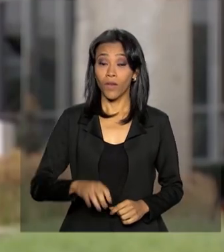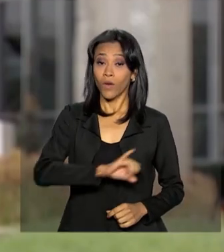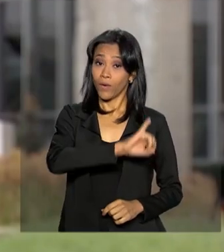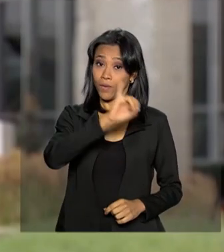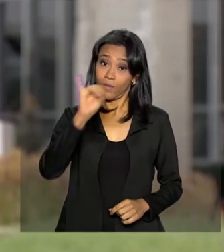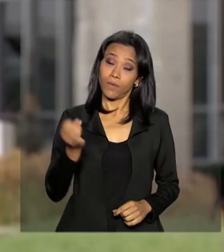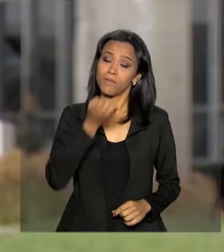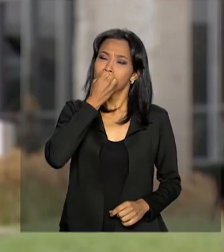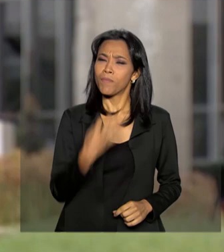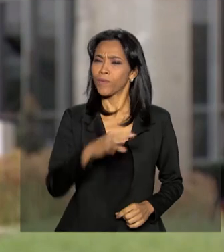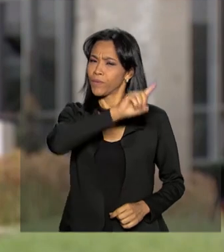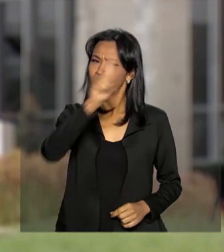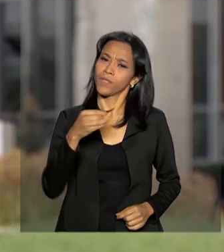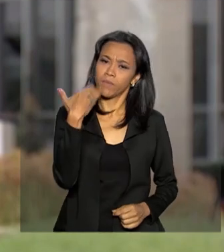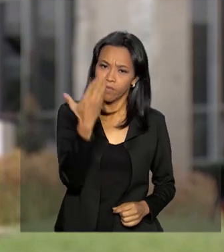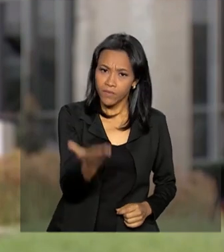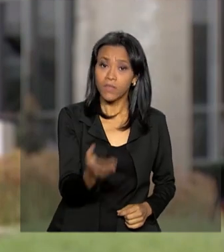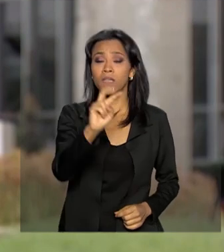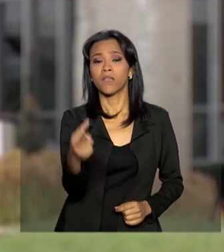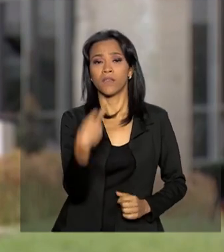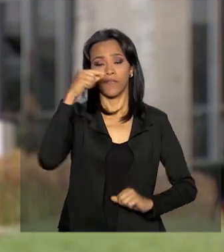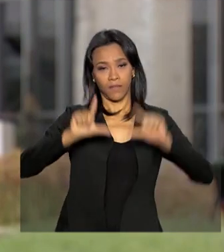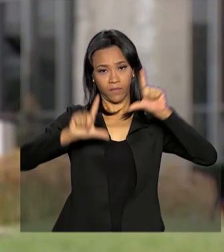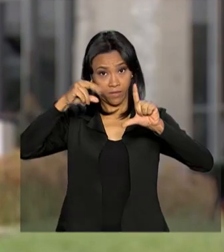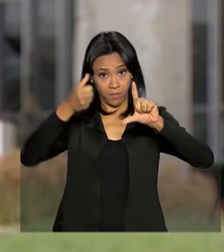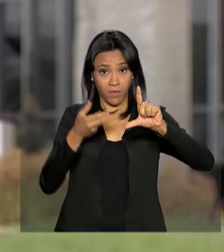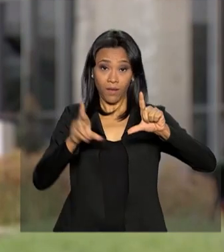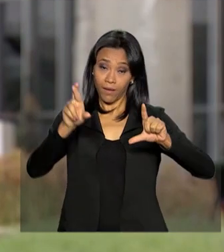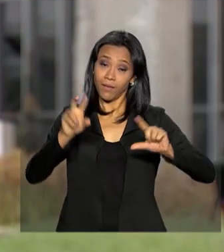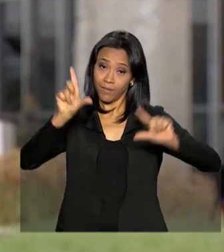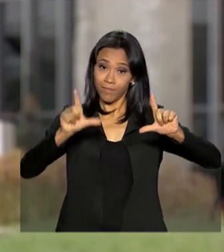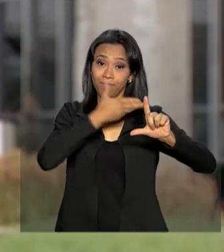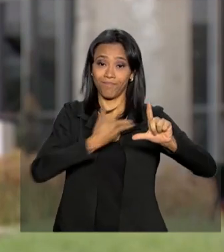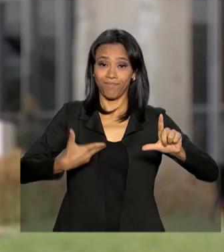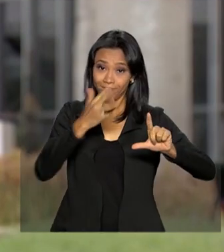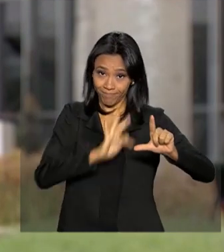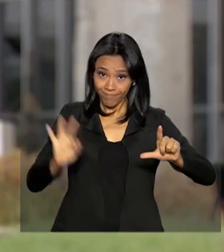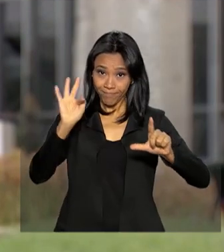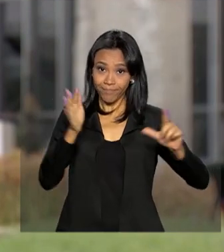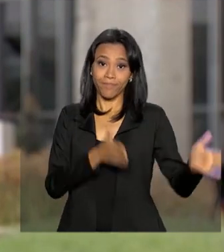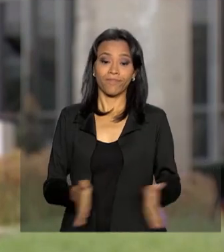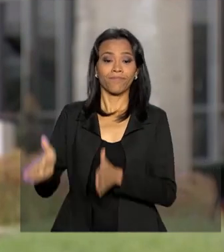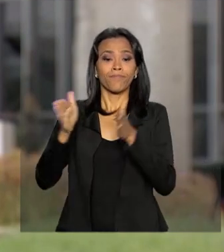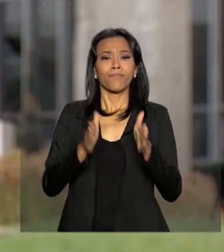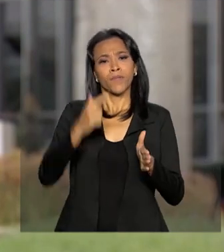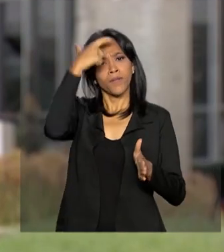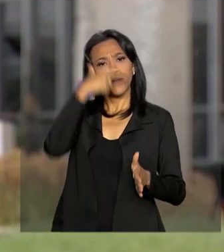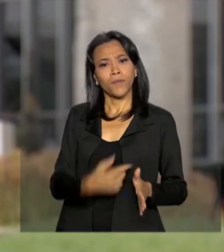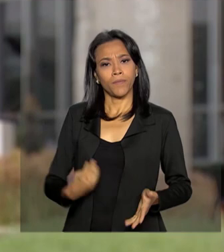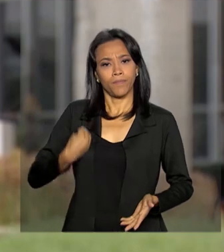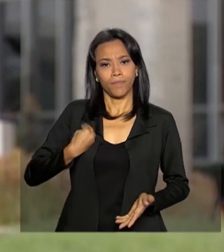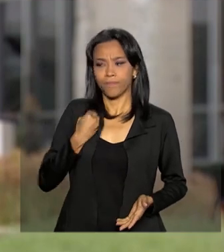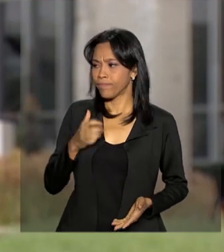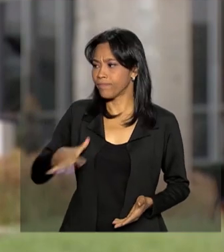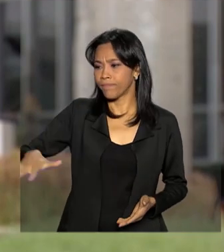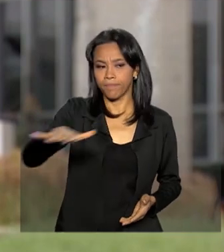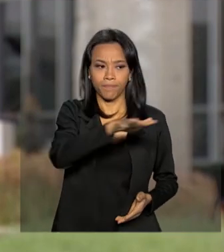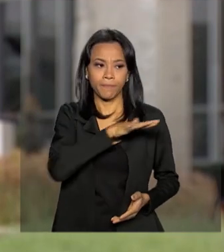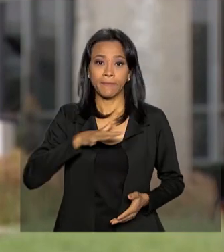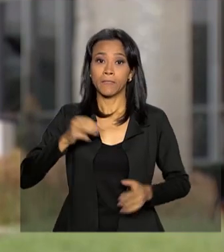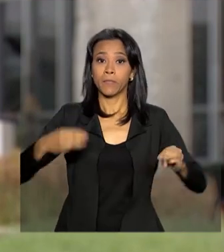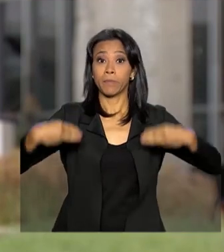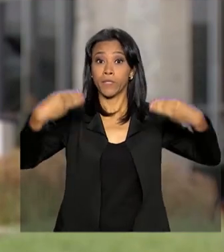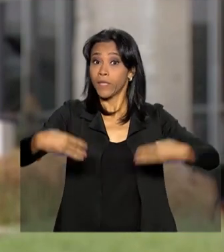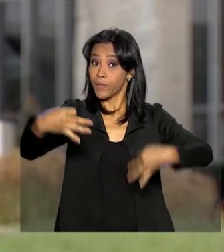Olá, bom dia para você que acompanha a NBR, a TV do Governo Federal. Eu estou no Ministério da Justiça e Segurança Pública em